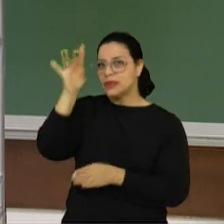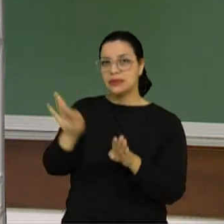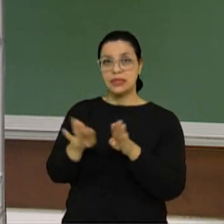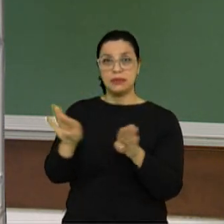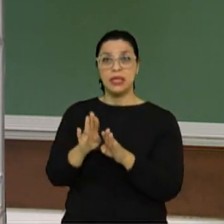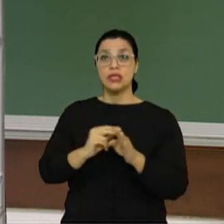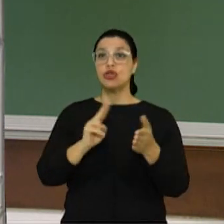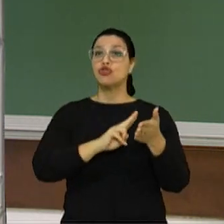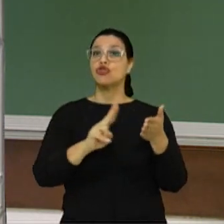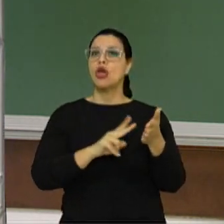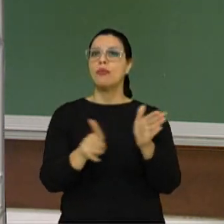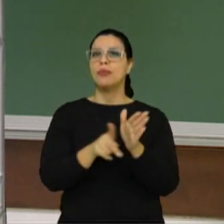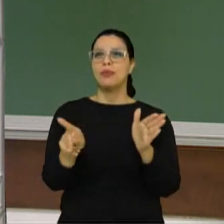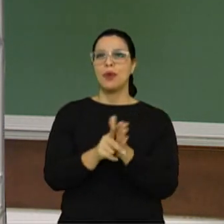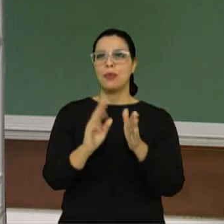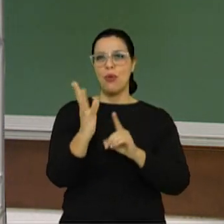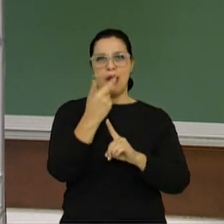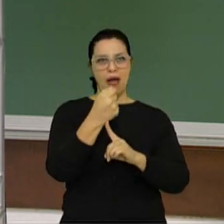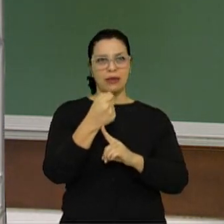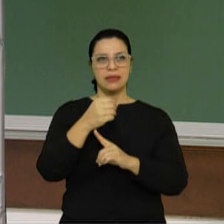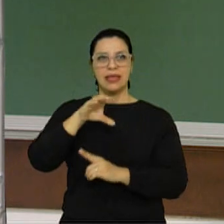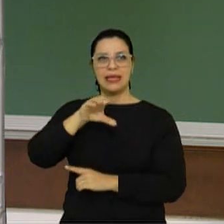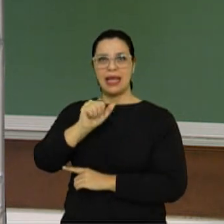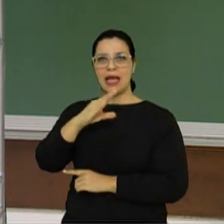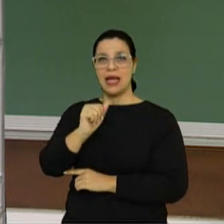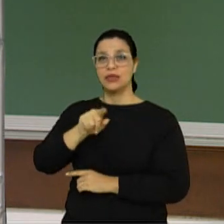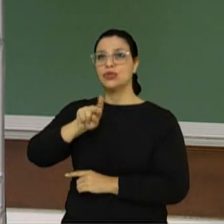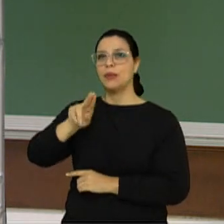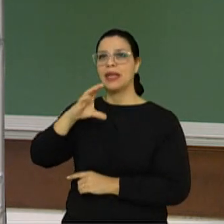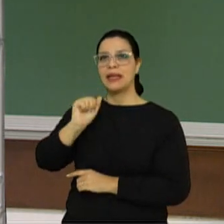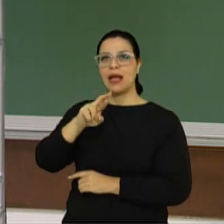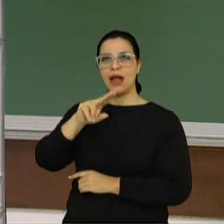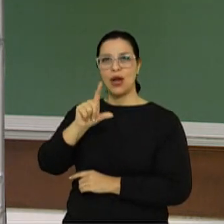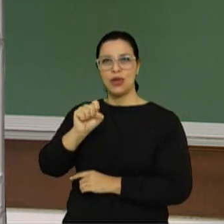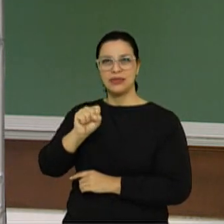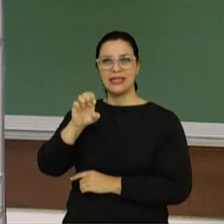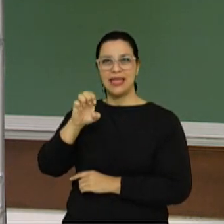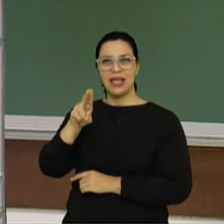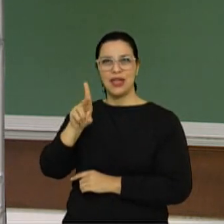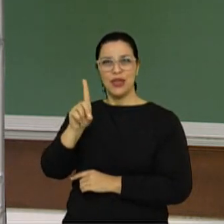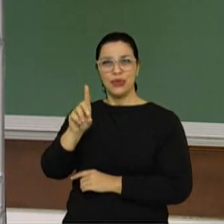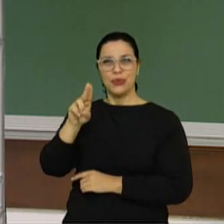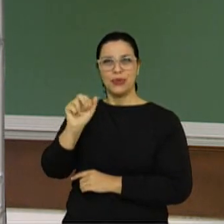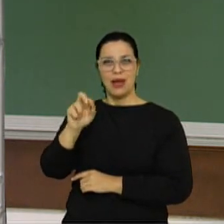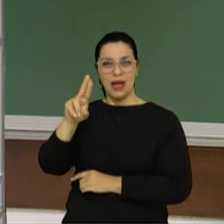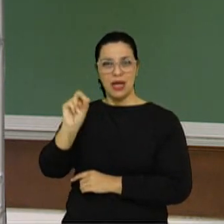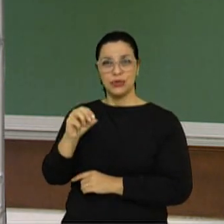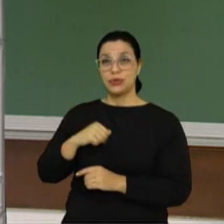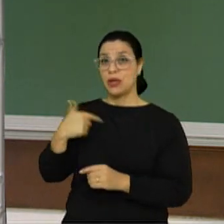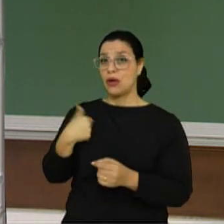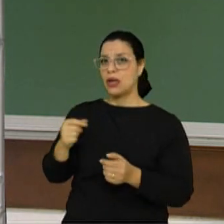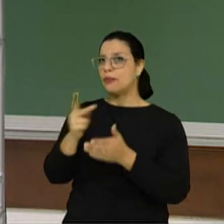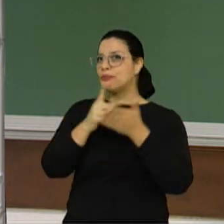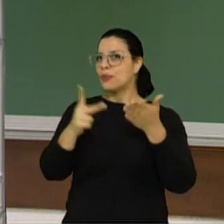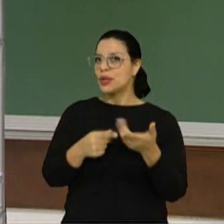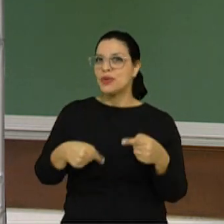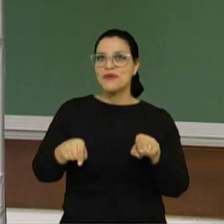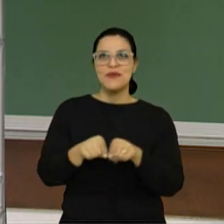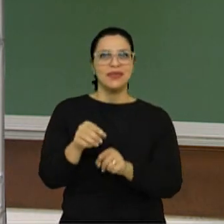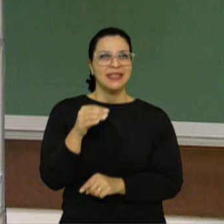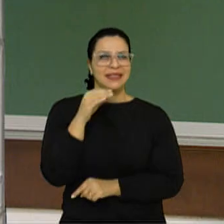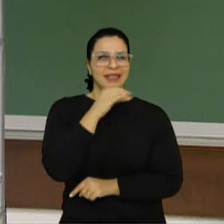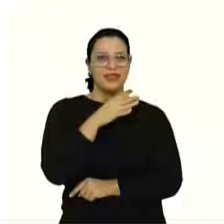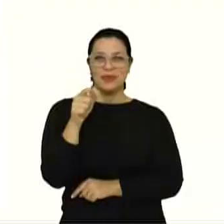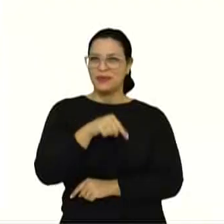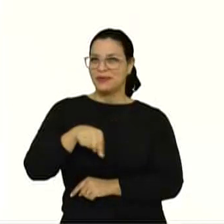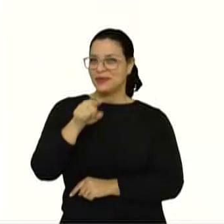são artísticos, tá? Por exemplo, Cacaso de Carlos Eduardo e assim vai. Vamos seguindo. Vem chegando o poema quentíssimo aqui